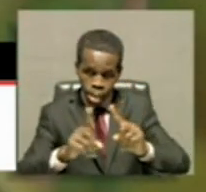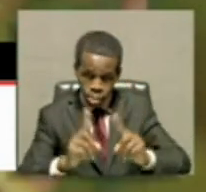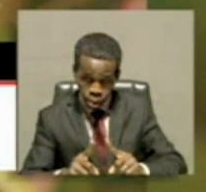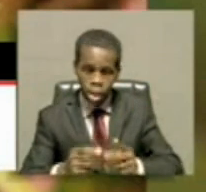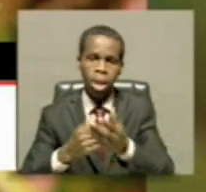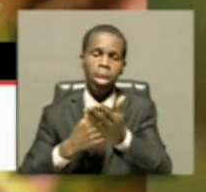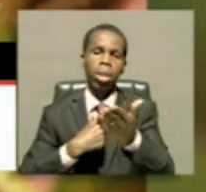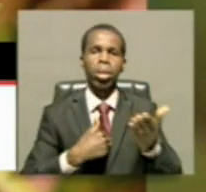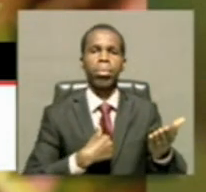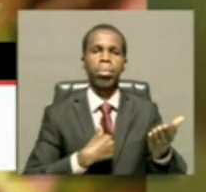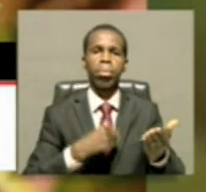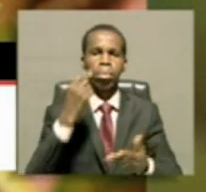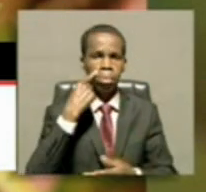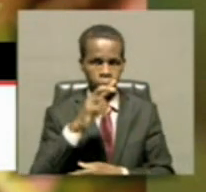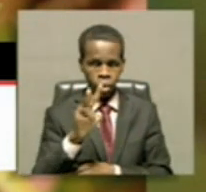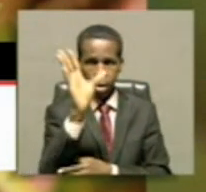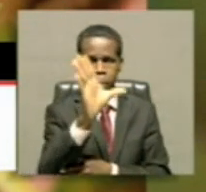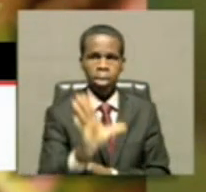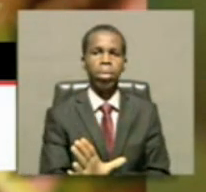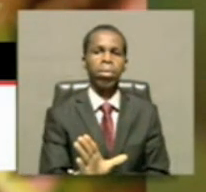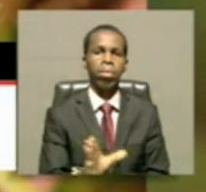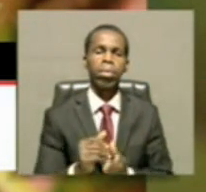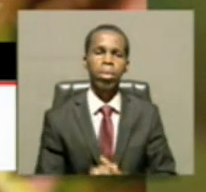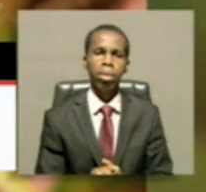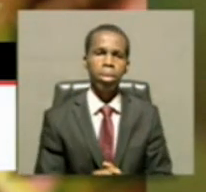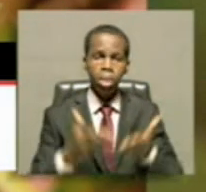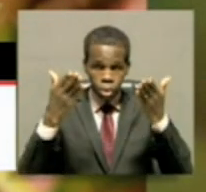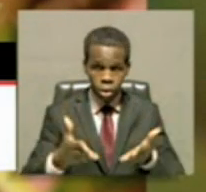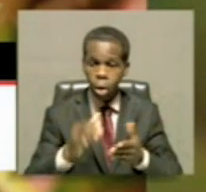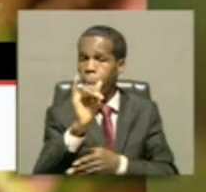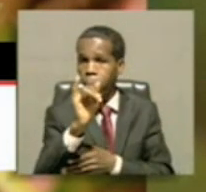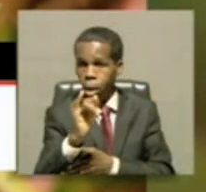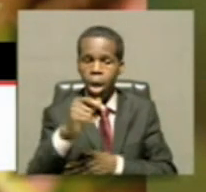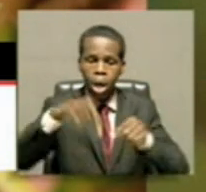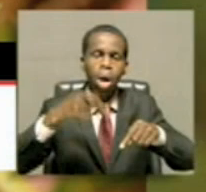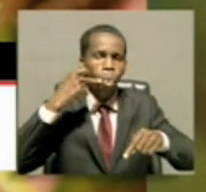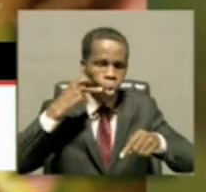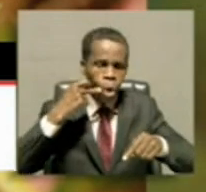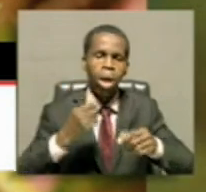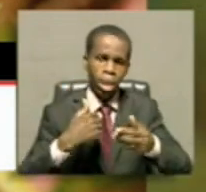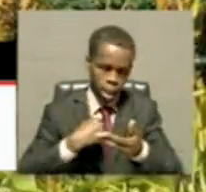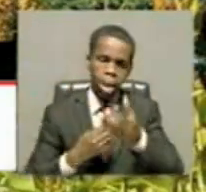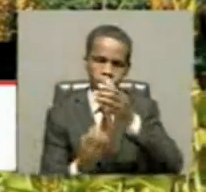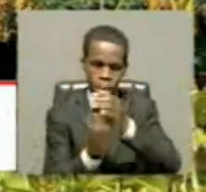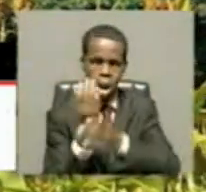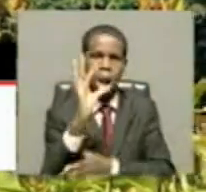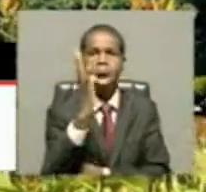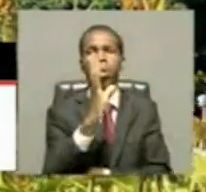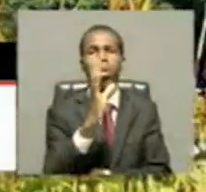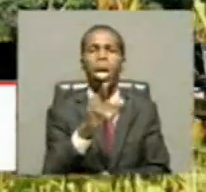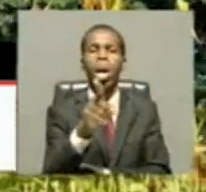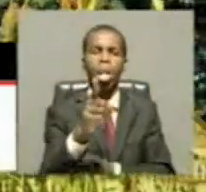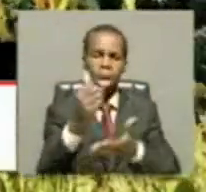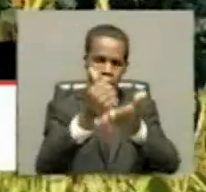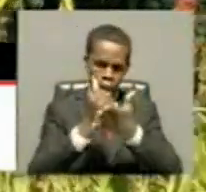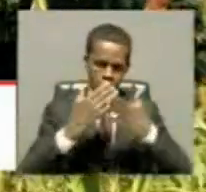sorgo e ragi, a também conhecida como penso de dedo, que por sinal é produzido em Angola. Em termos de